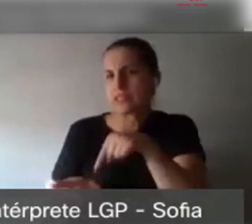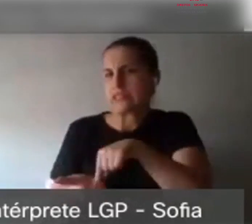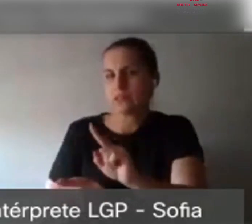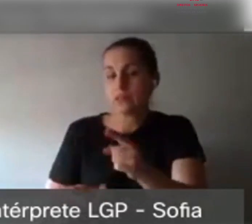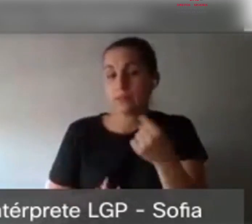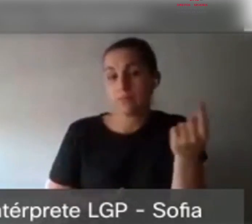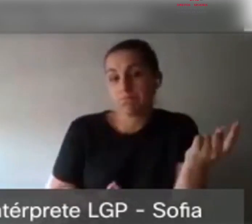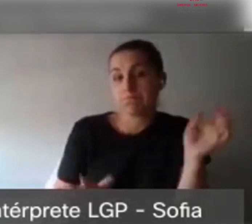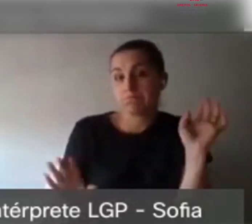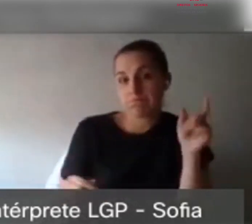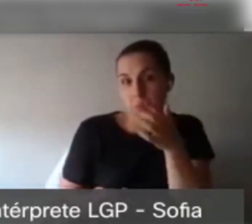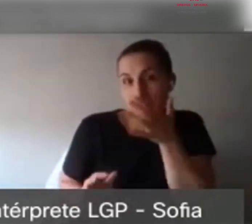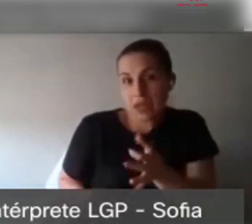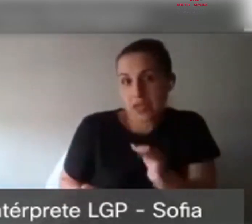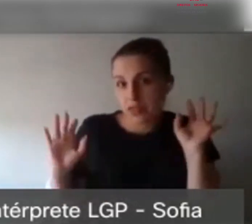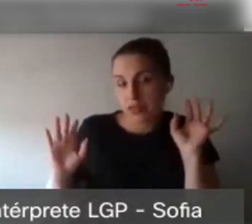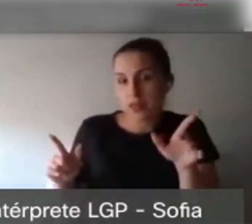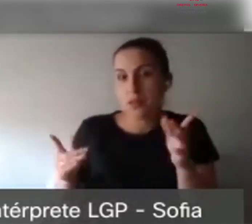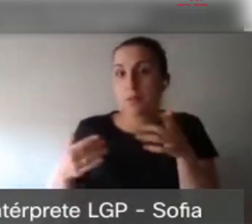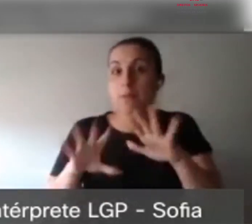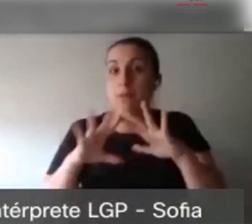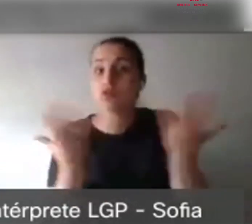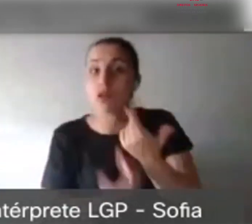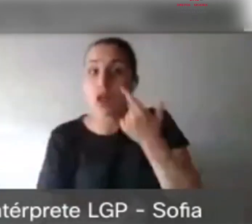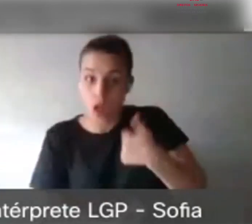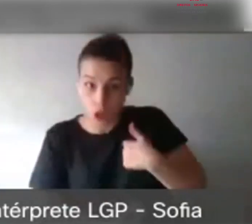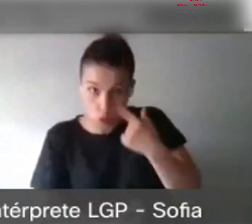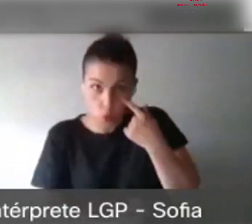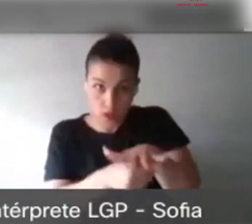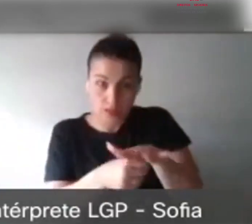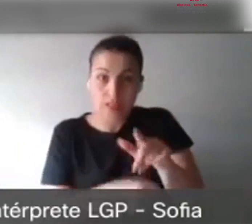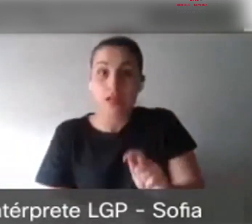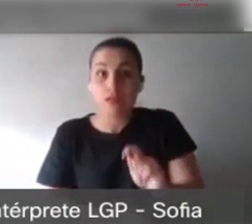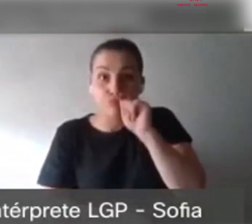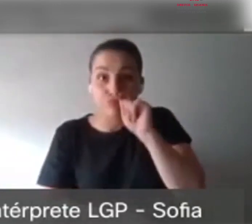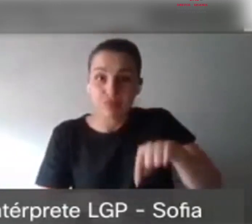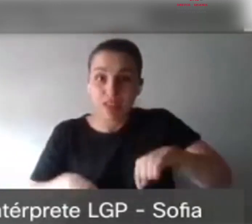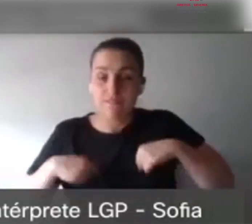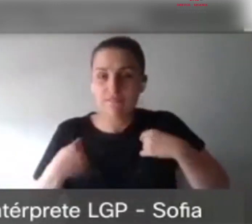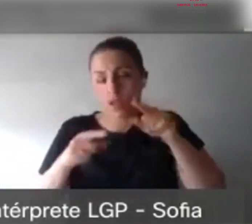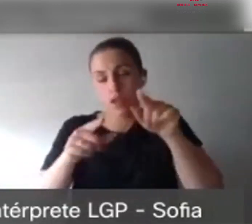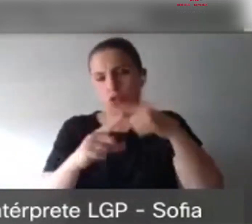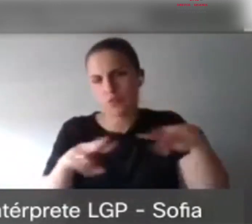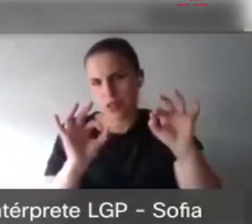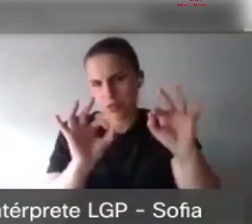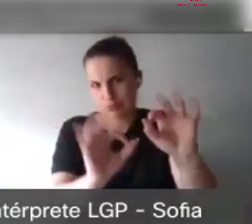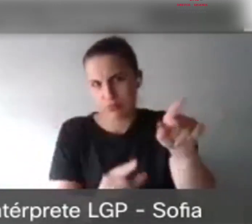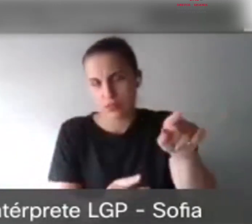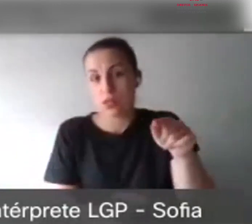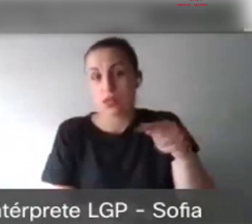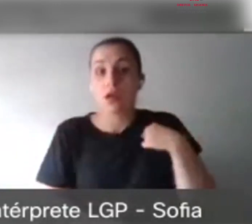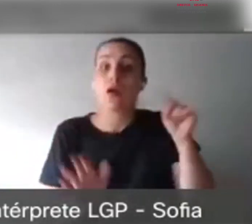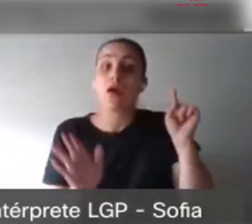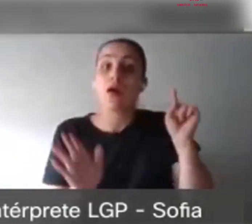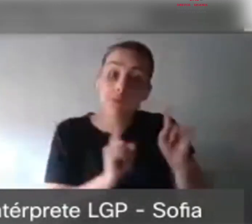encontraram, porque ele existe. Na generalidade dos casos que eu conheço, o teste era realizado pelo próprio hospital. O pedido era feito no momento em que